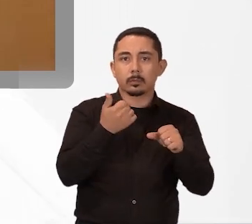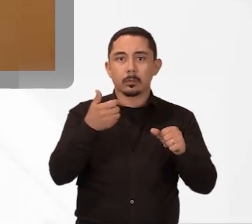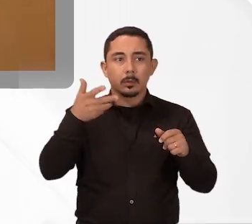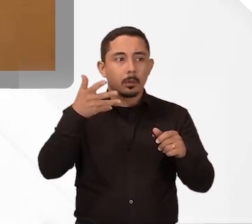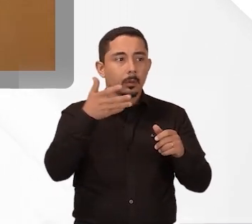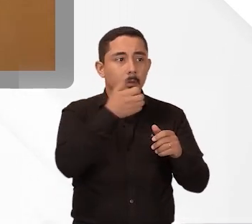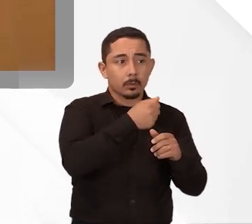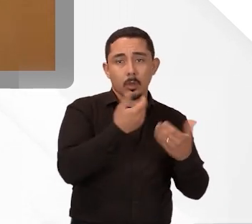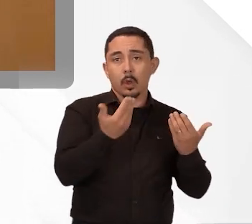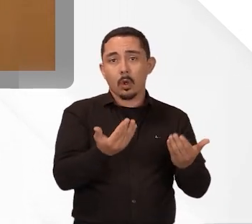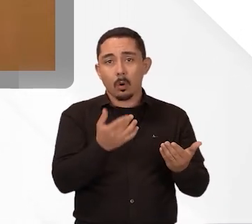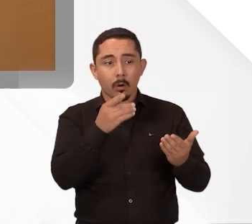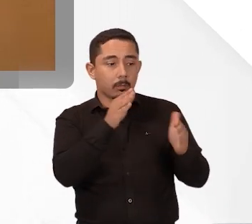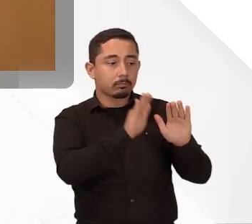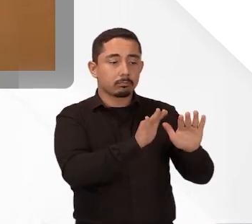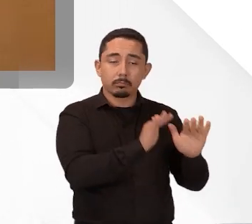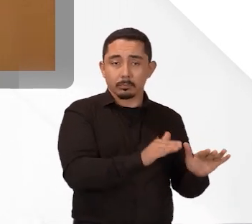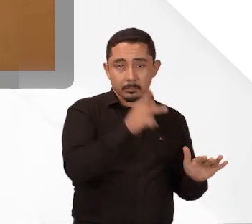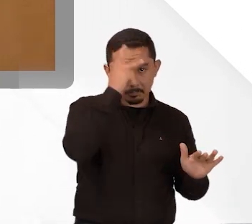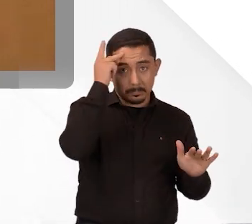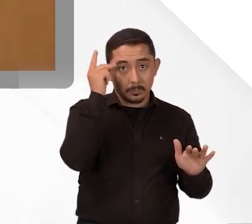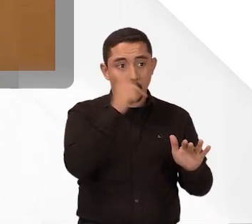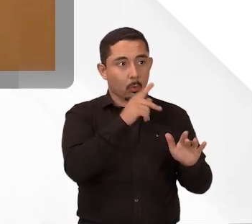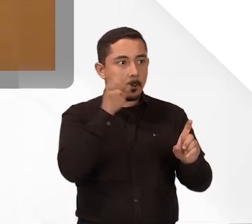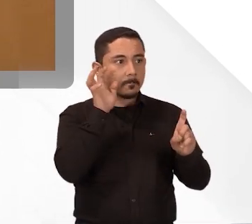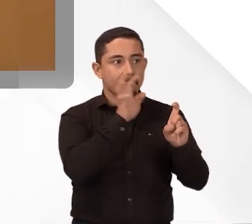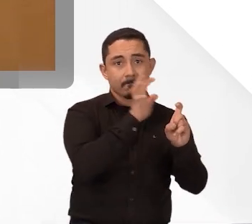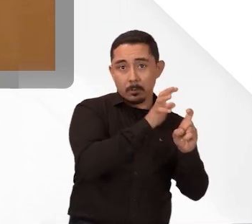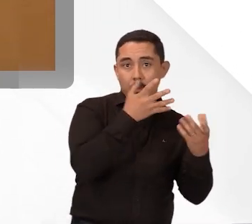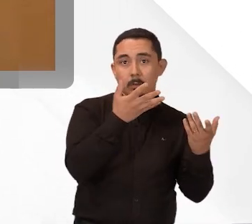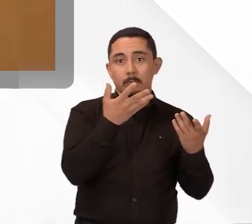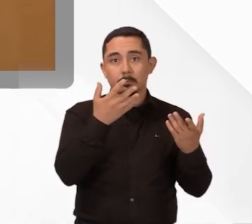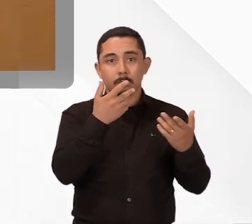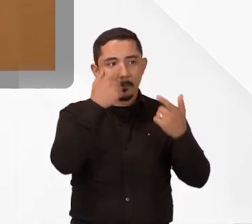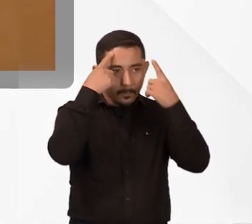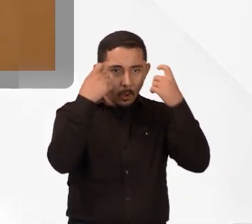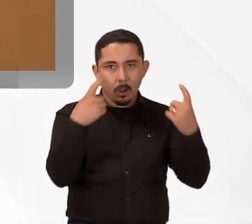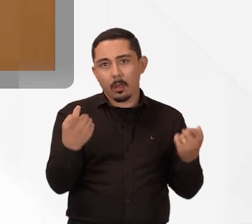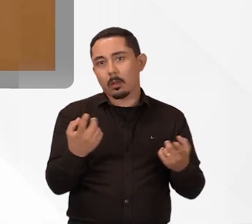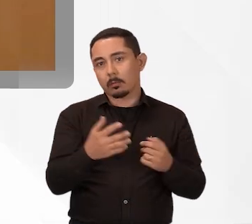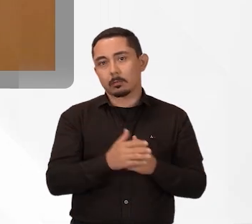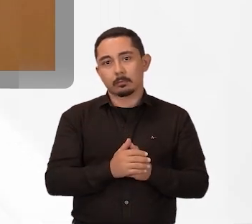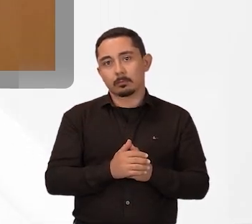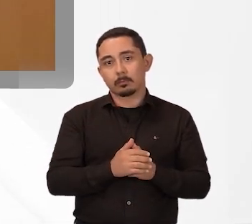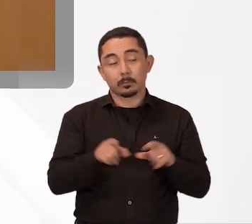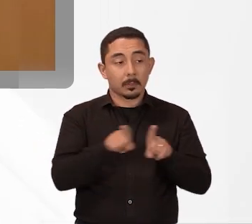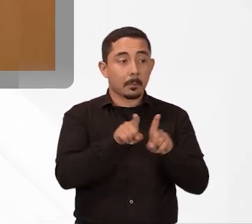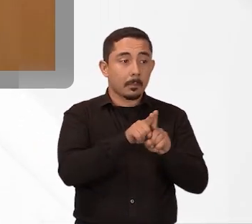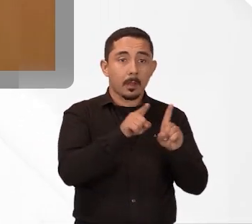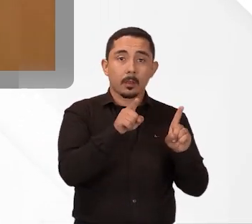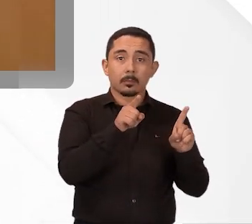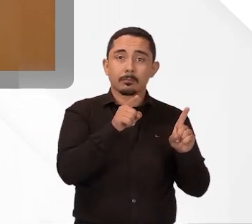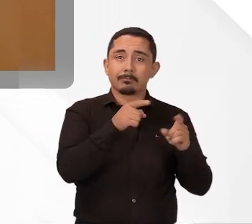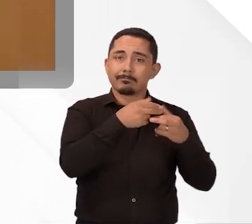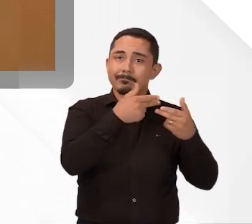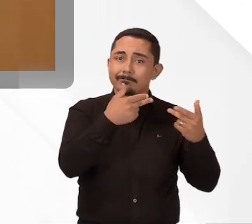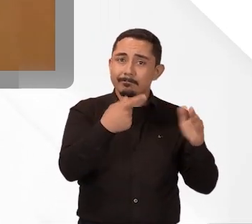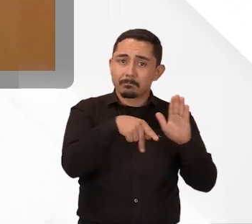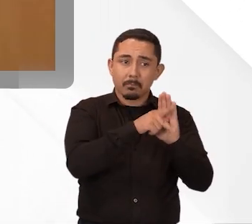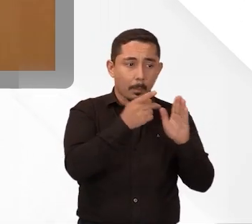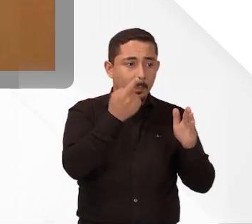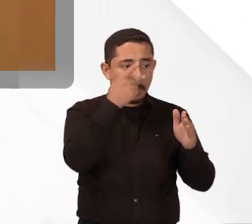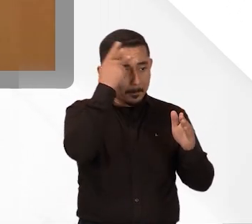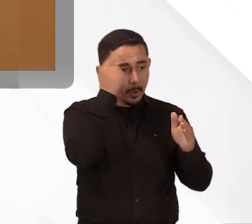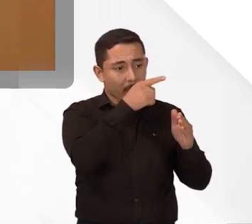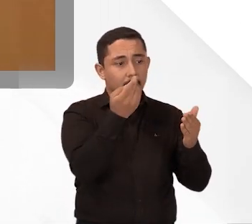transferir, acolher ou alojar uma pessoa mediante o uso de uma ameaça, de uma coação, de uma violência, de um abuso, de uma situação